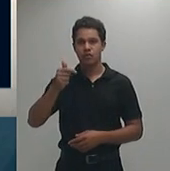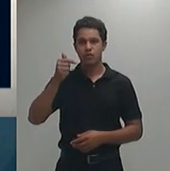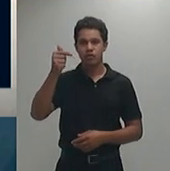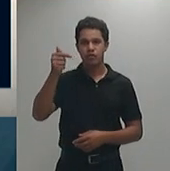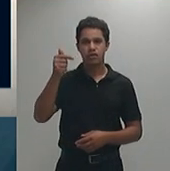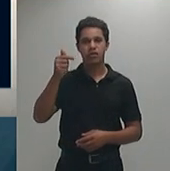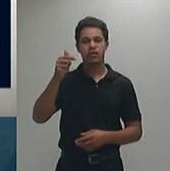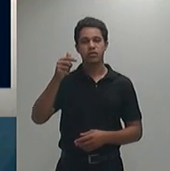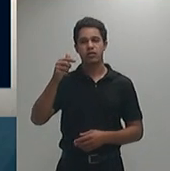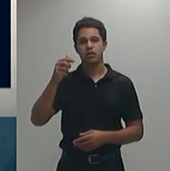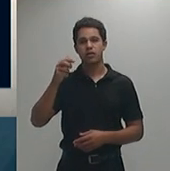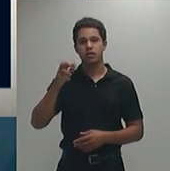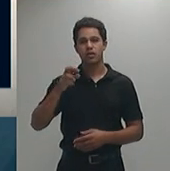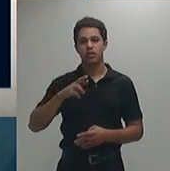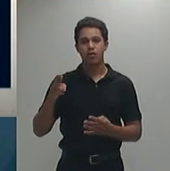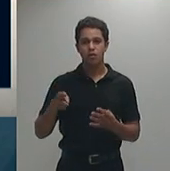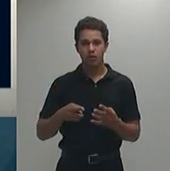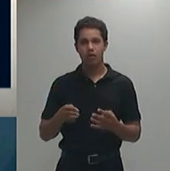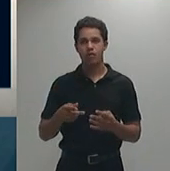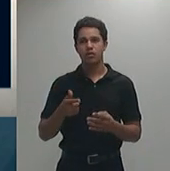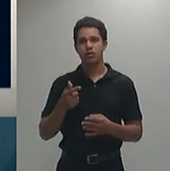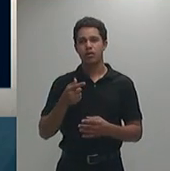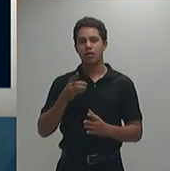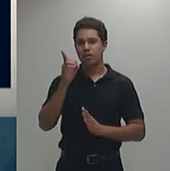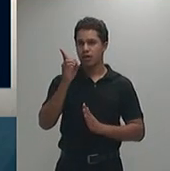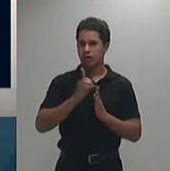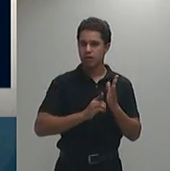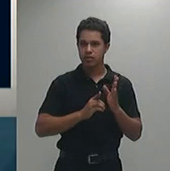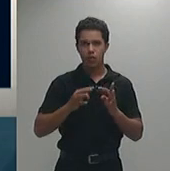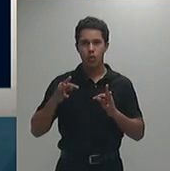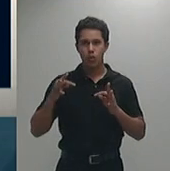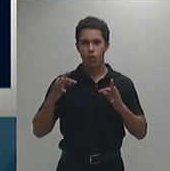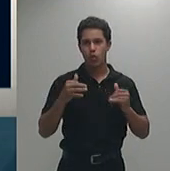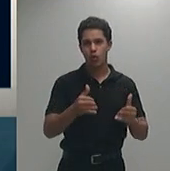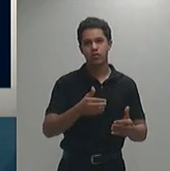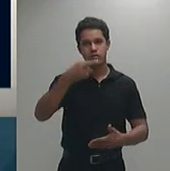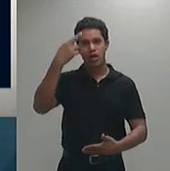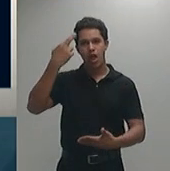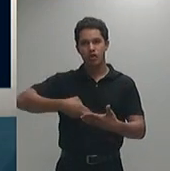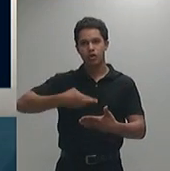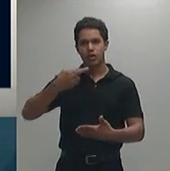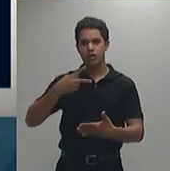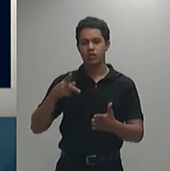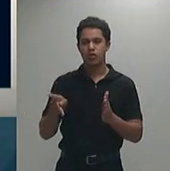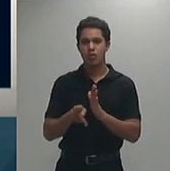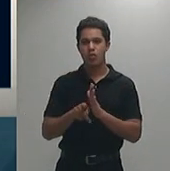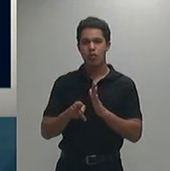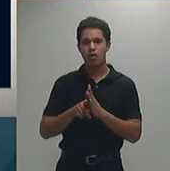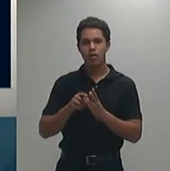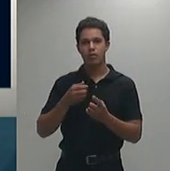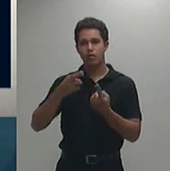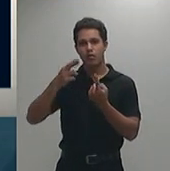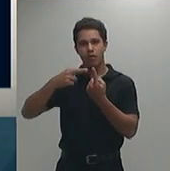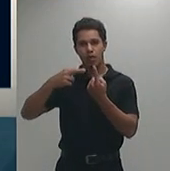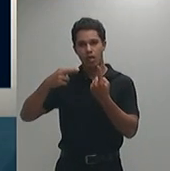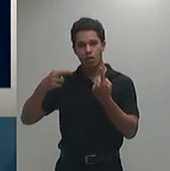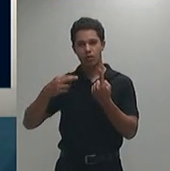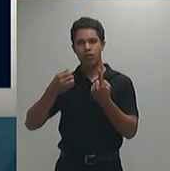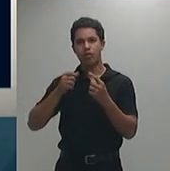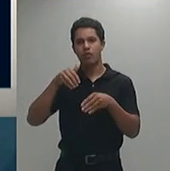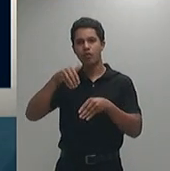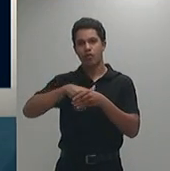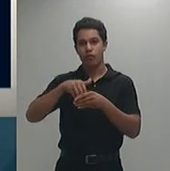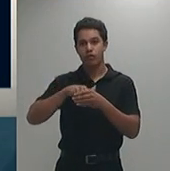processos apregoados embargos de declaração todos rejeitados nos termos do voto do relator com decisão unânime